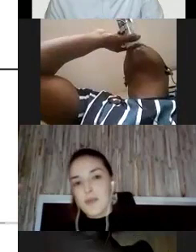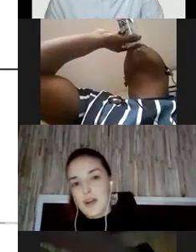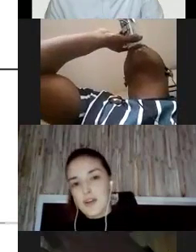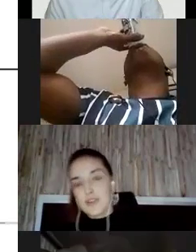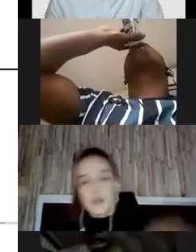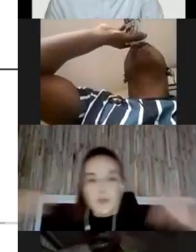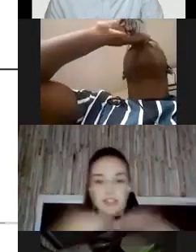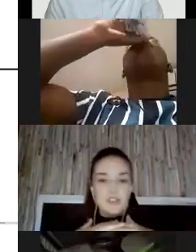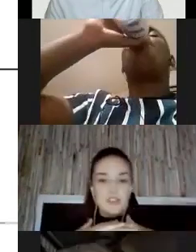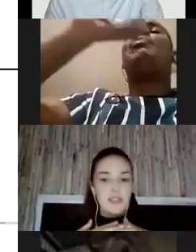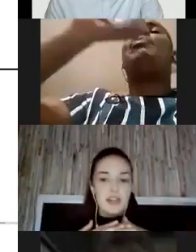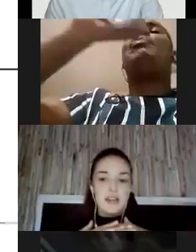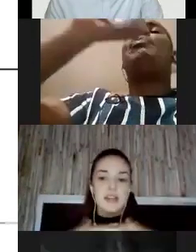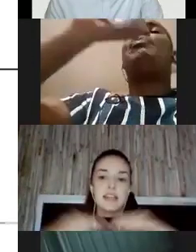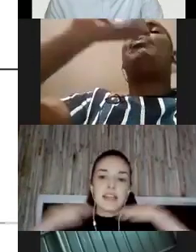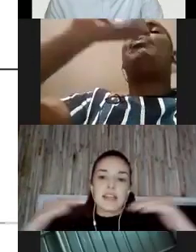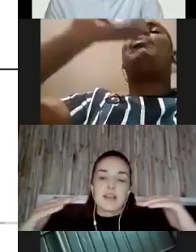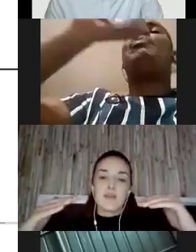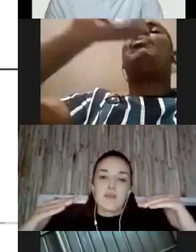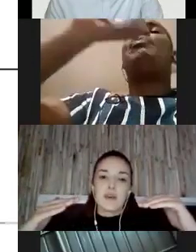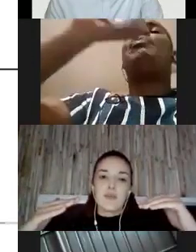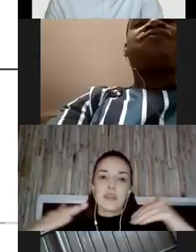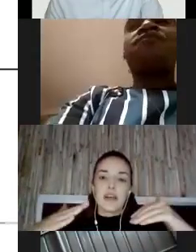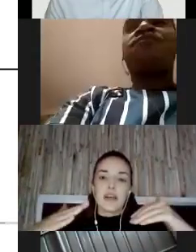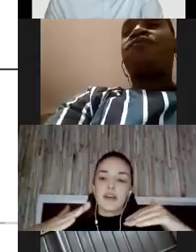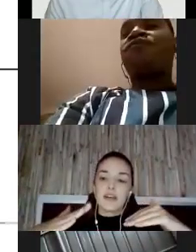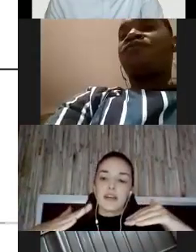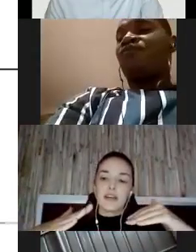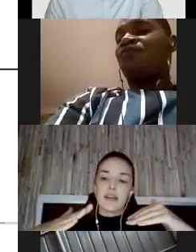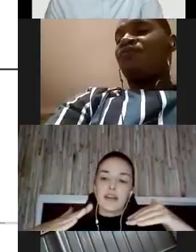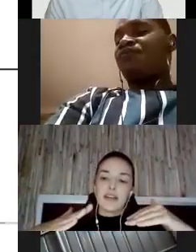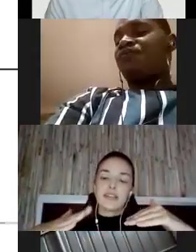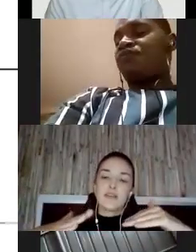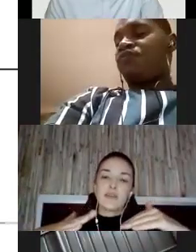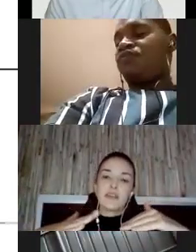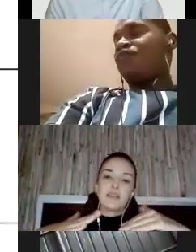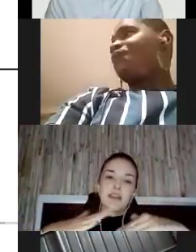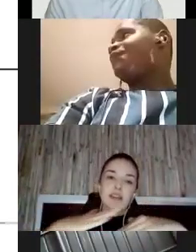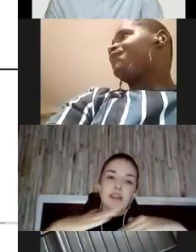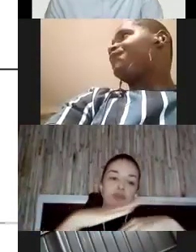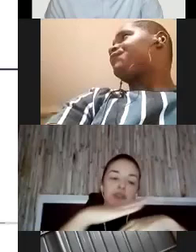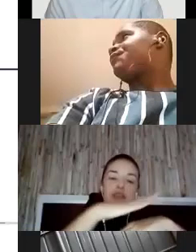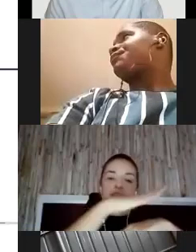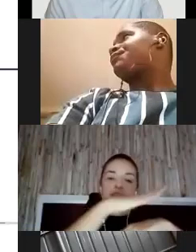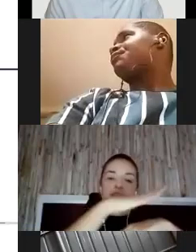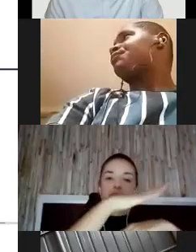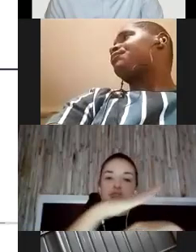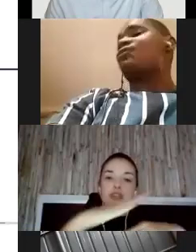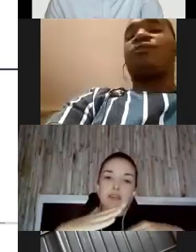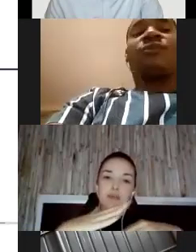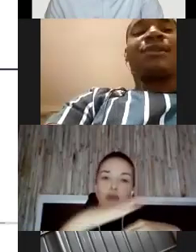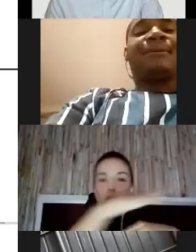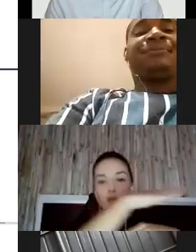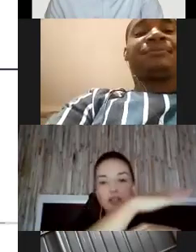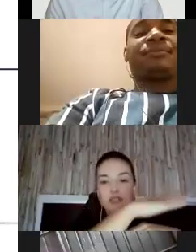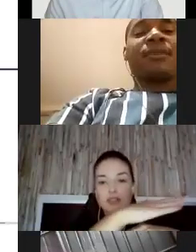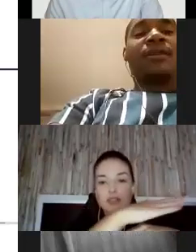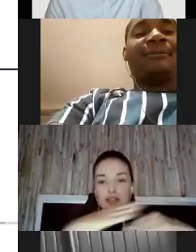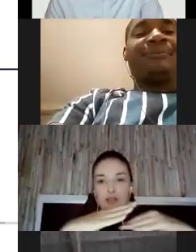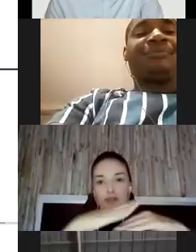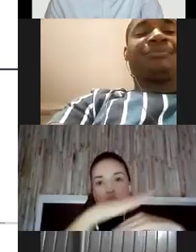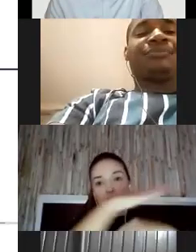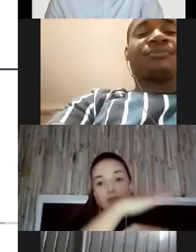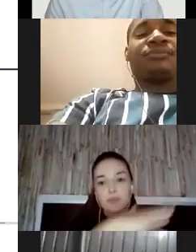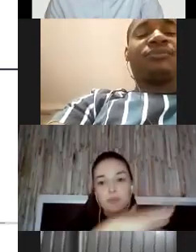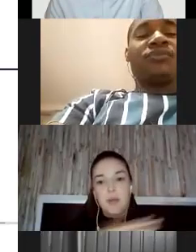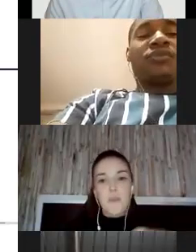variação maior do que o aporte sedimentar. Então, é o contrário. Aquelas sequências, elas vão andando em direção à costa. Elas